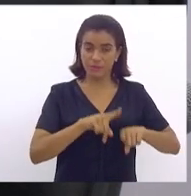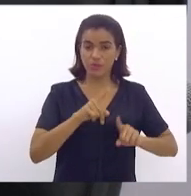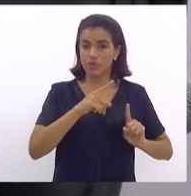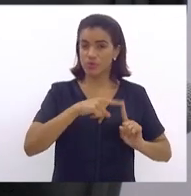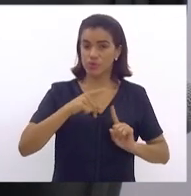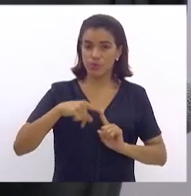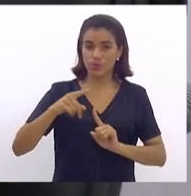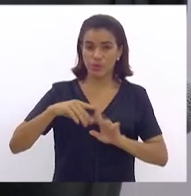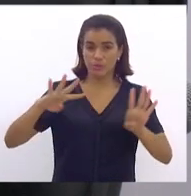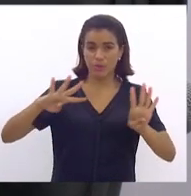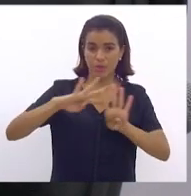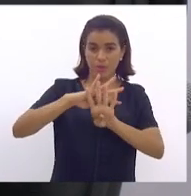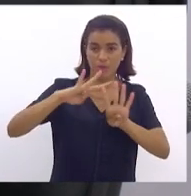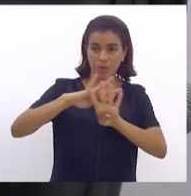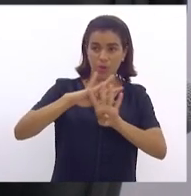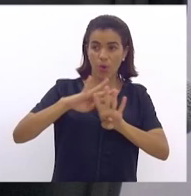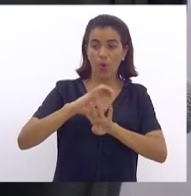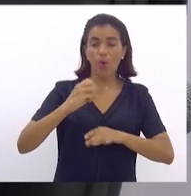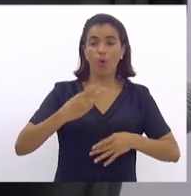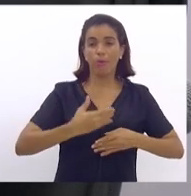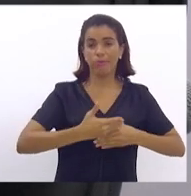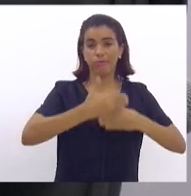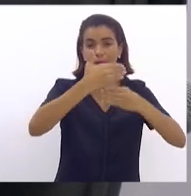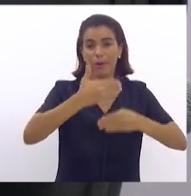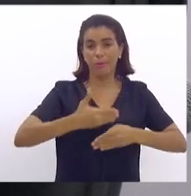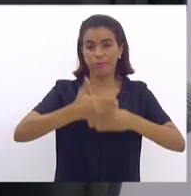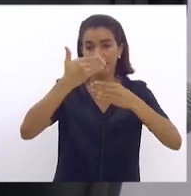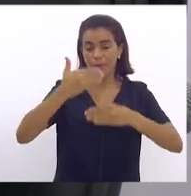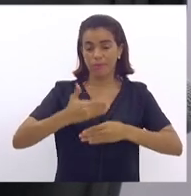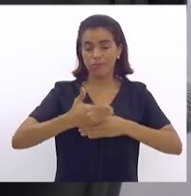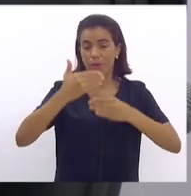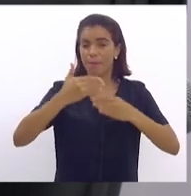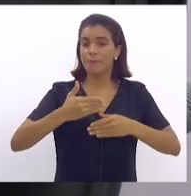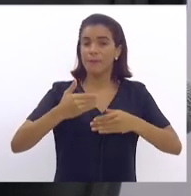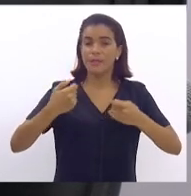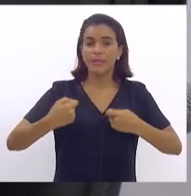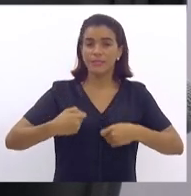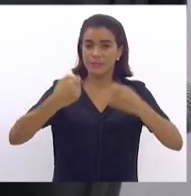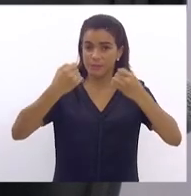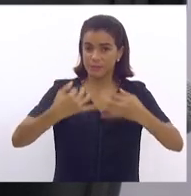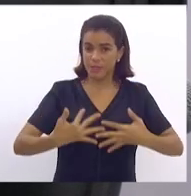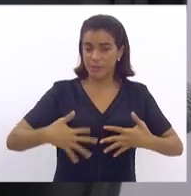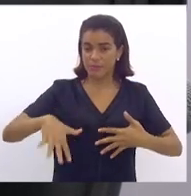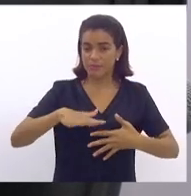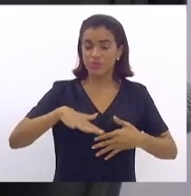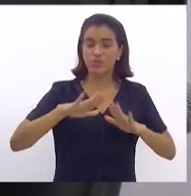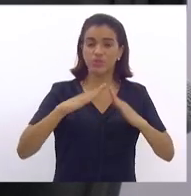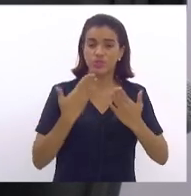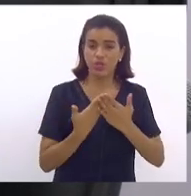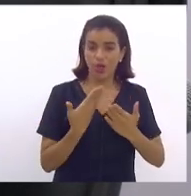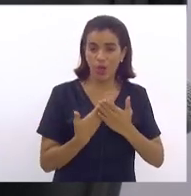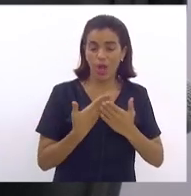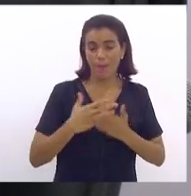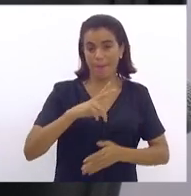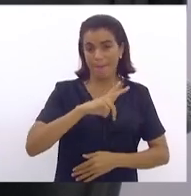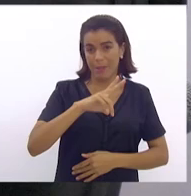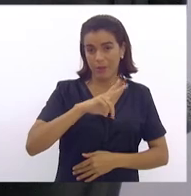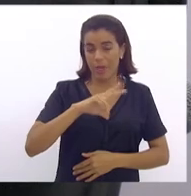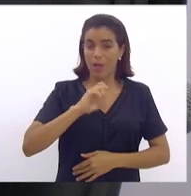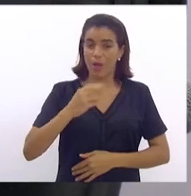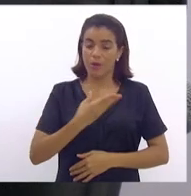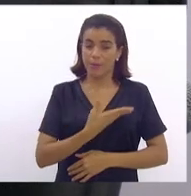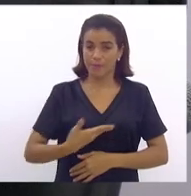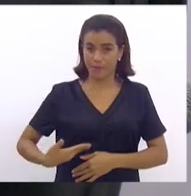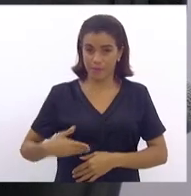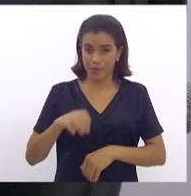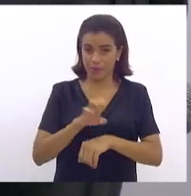tipo gradeamento ou muro, na forma em que menciona, no entorno de estabelecimentos de ensino públicos e privados no âmbito do Estado